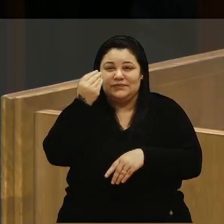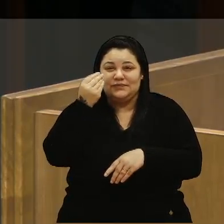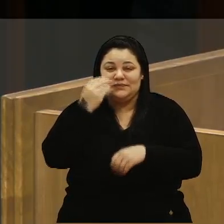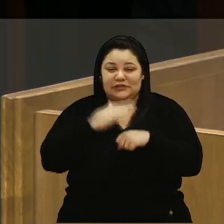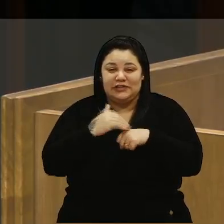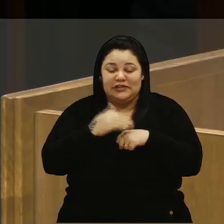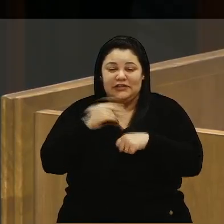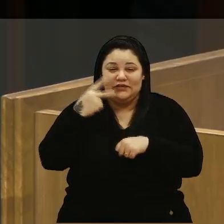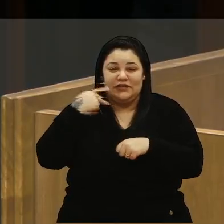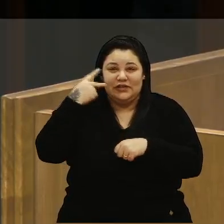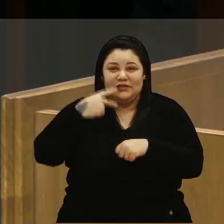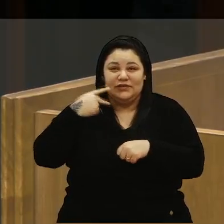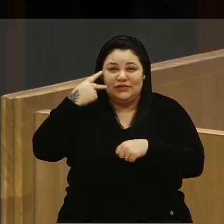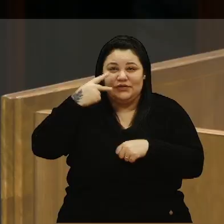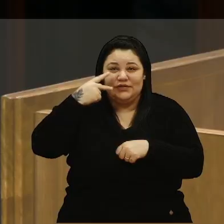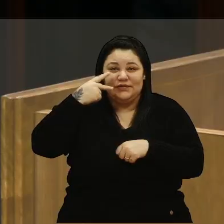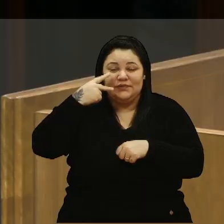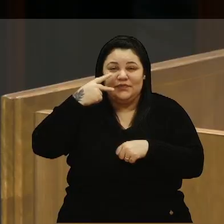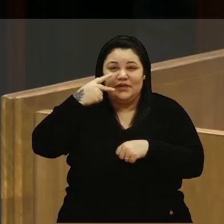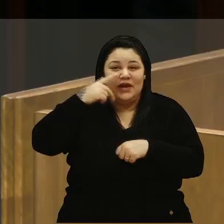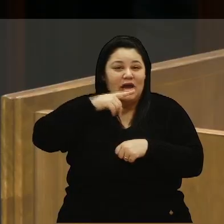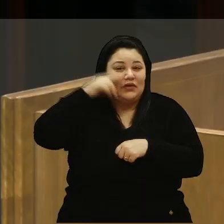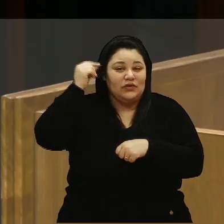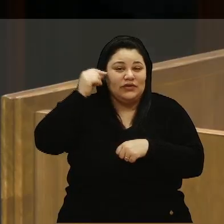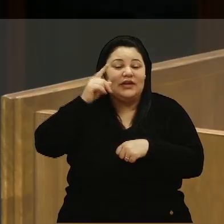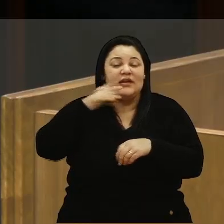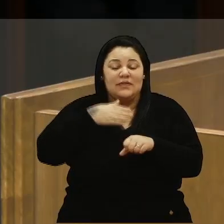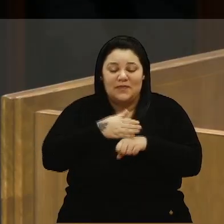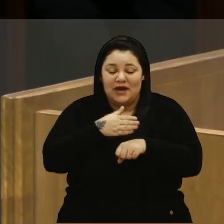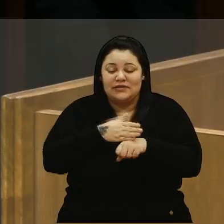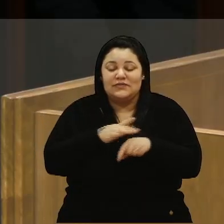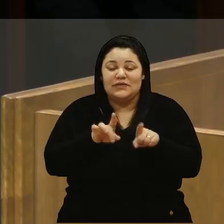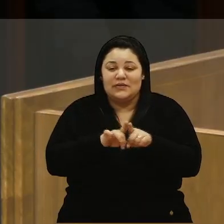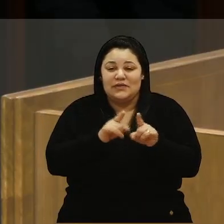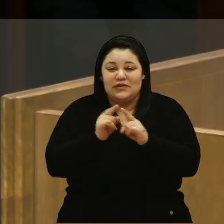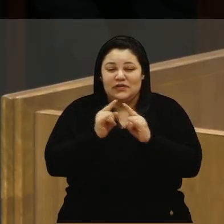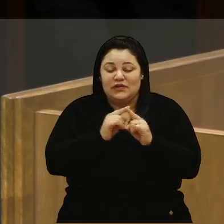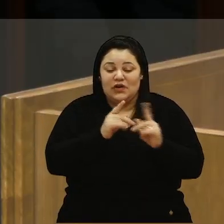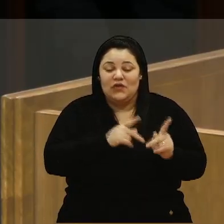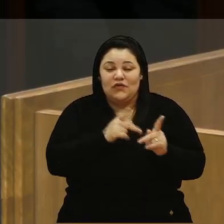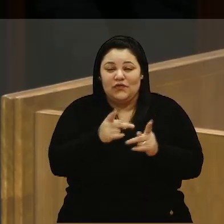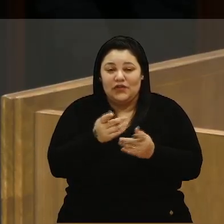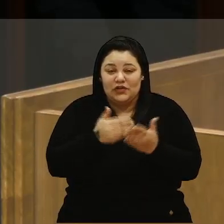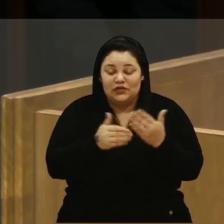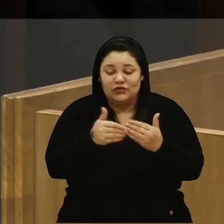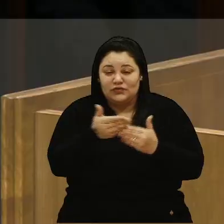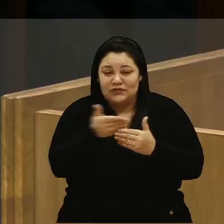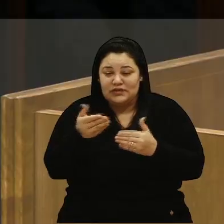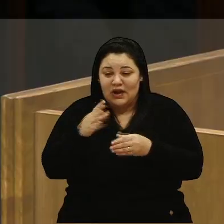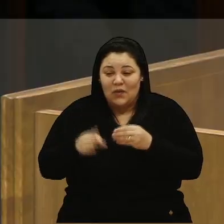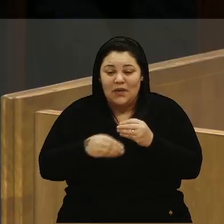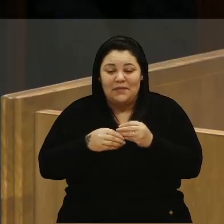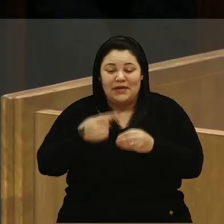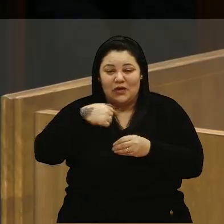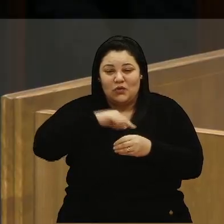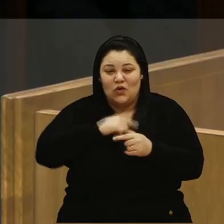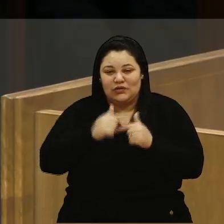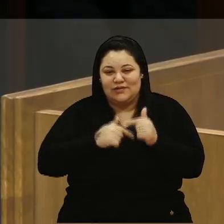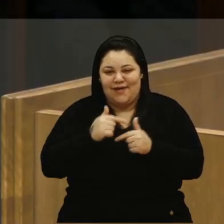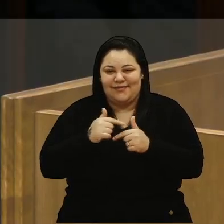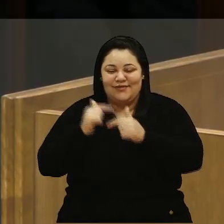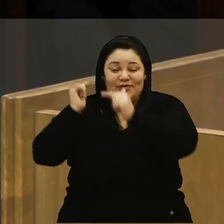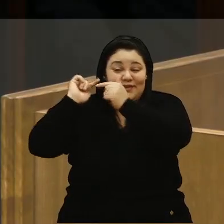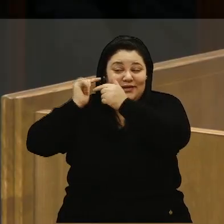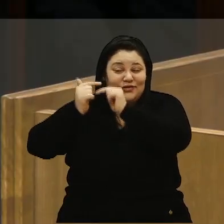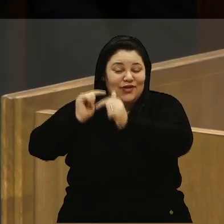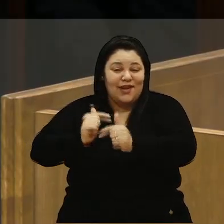Machado, que é filiado à nossa entidade. Convido a todos a se somarem à nossa causa. O tradicionalismo é mais que